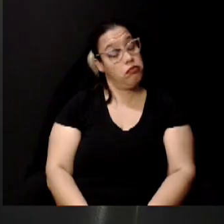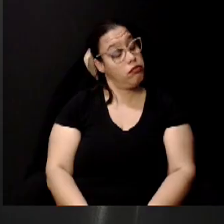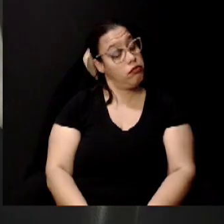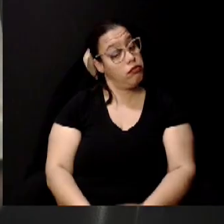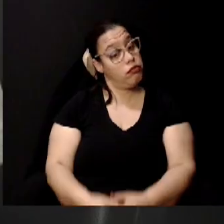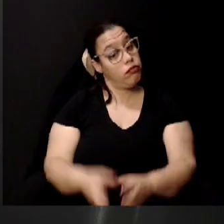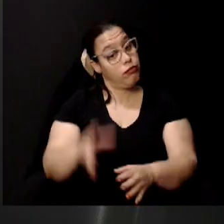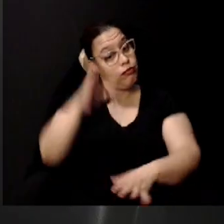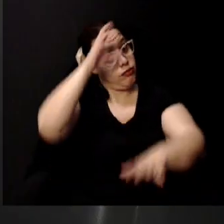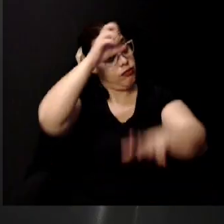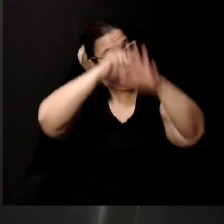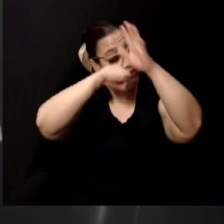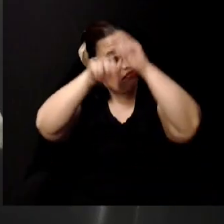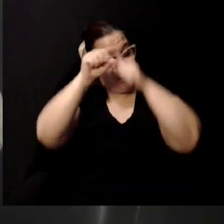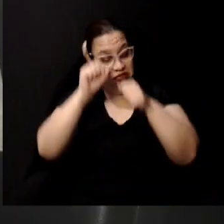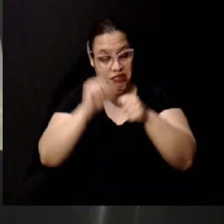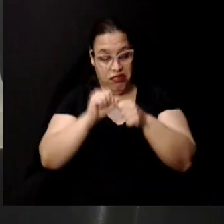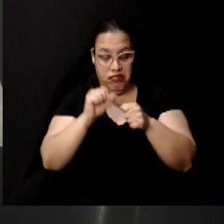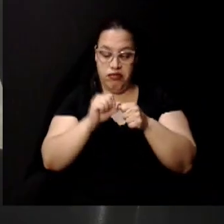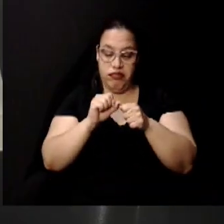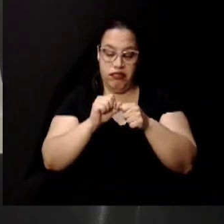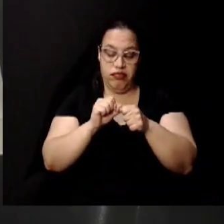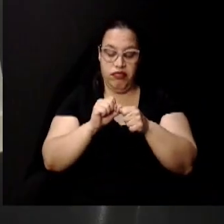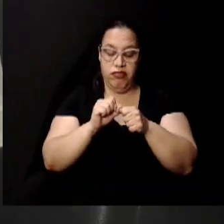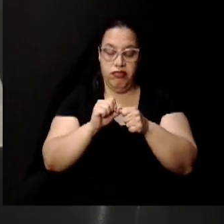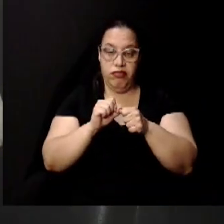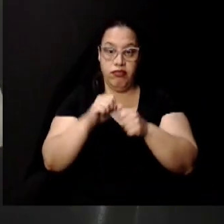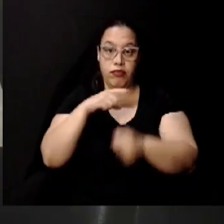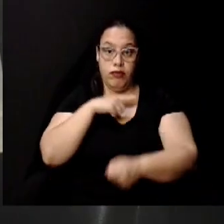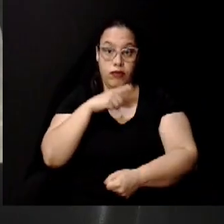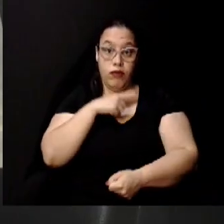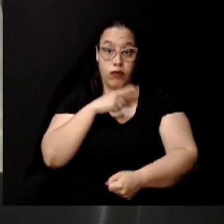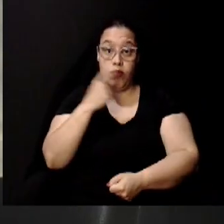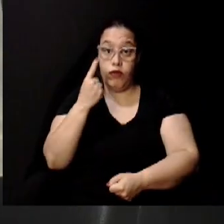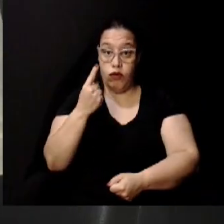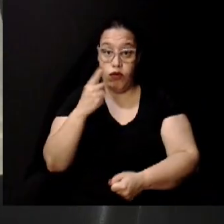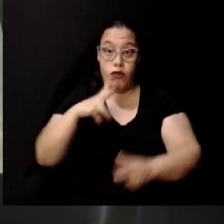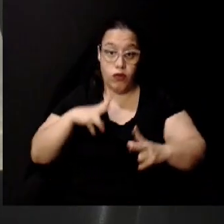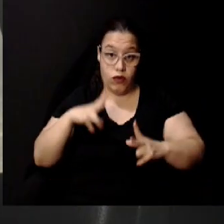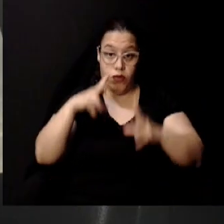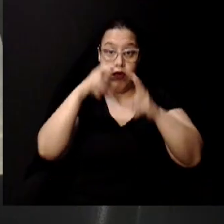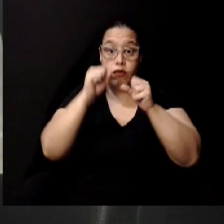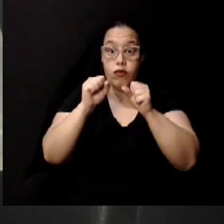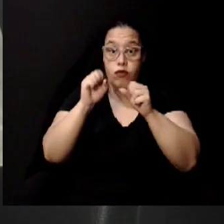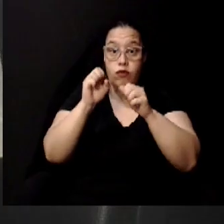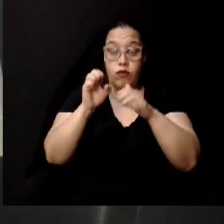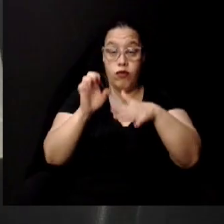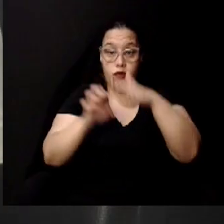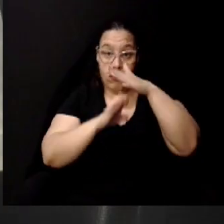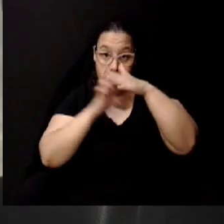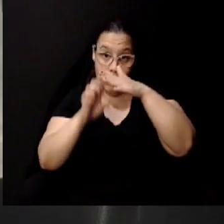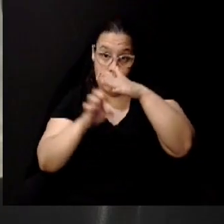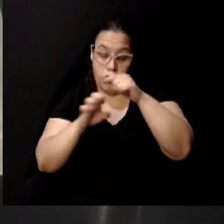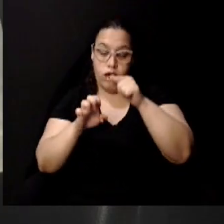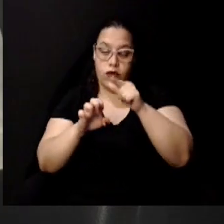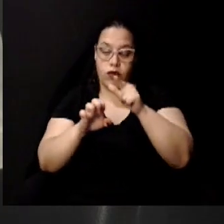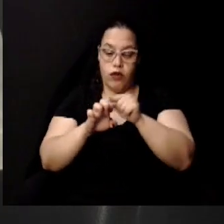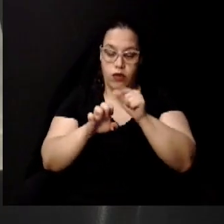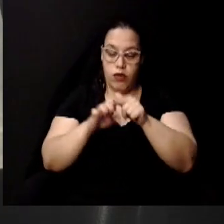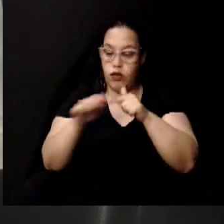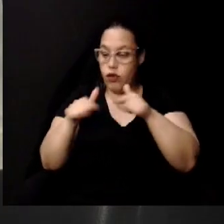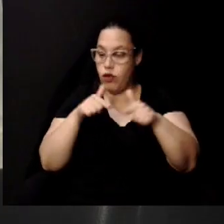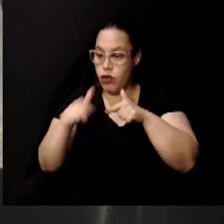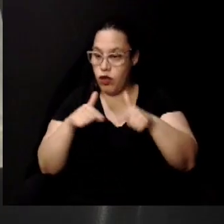fazendo. Eu acho que tem um elemento que é o fortalecimento das organizações dos trabalhadores, então nós precisamos fortalecer